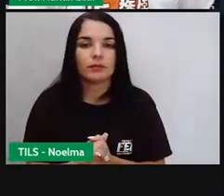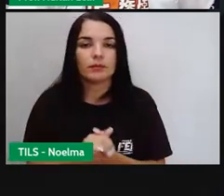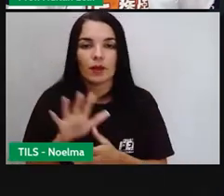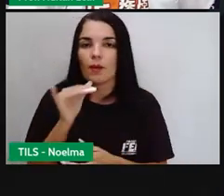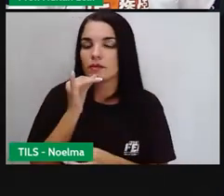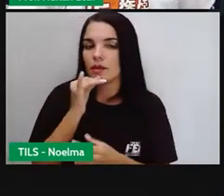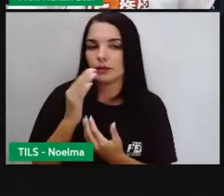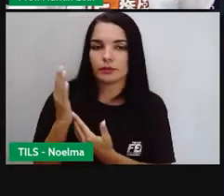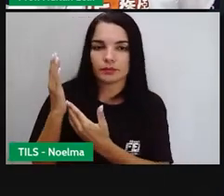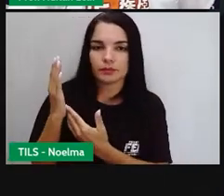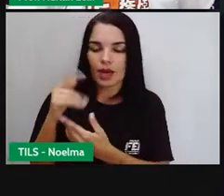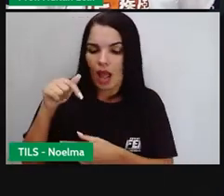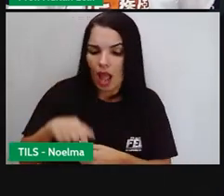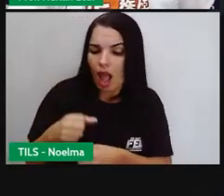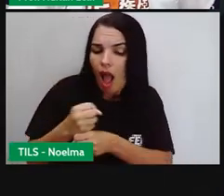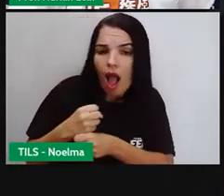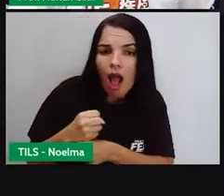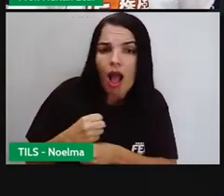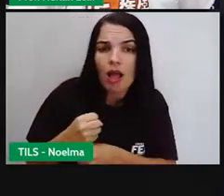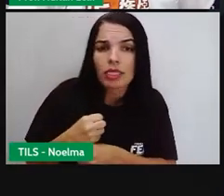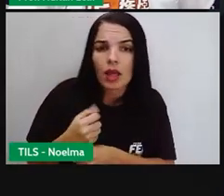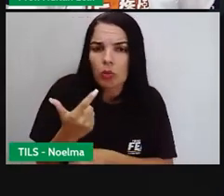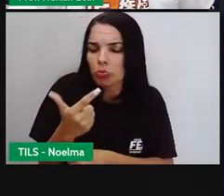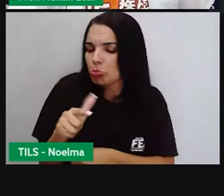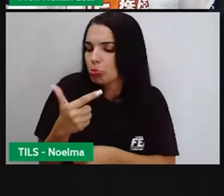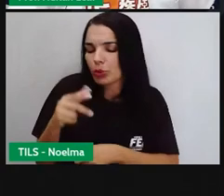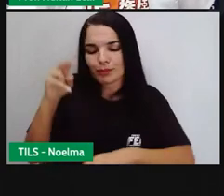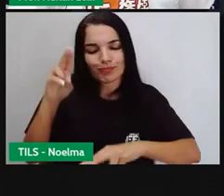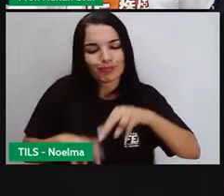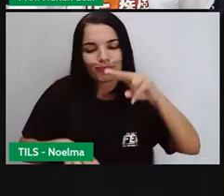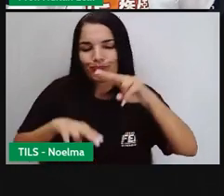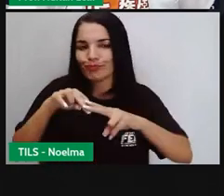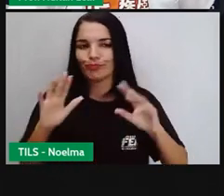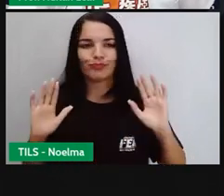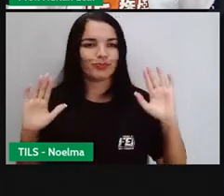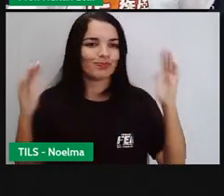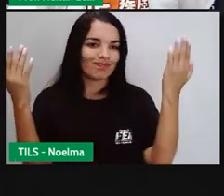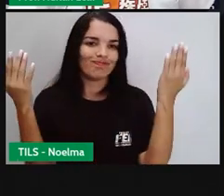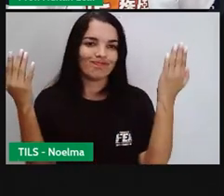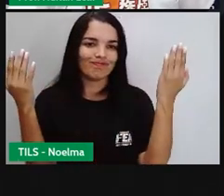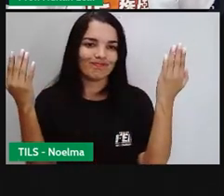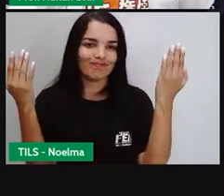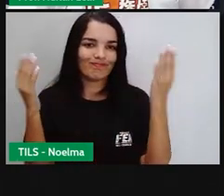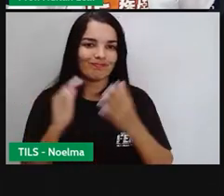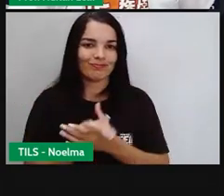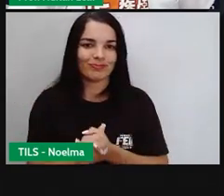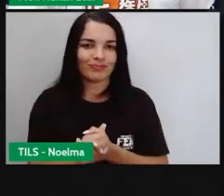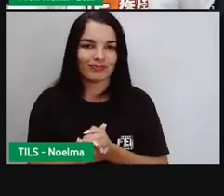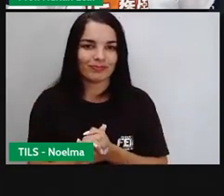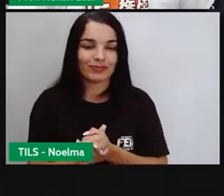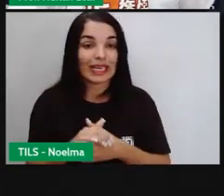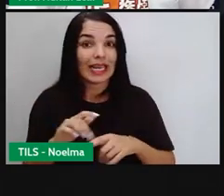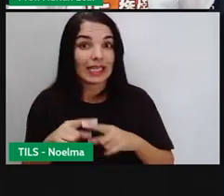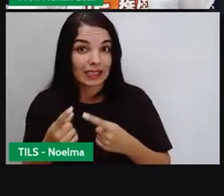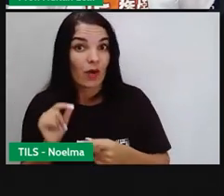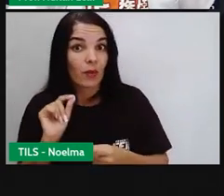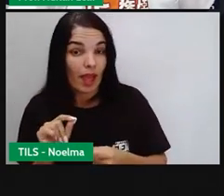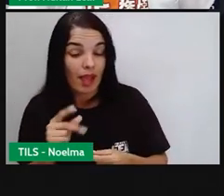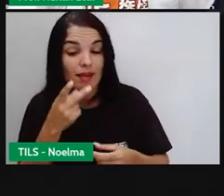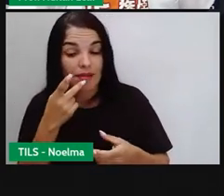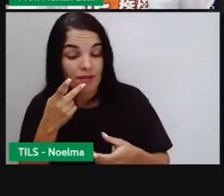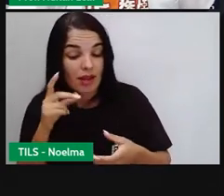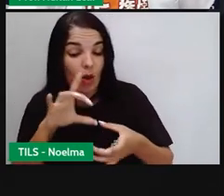os exemplos. Este ano não teremos festas juninas. Então, é um contexto